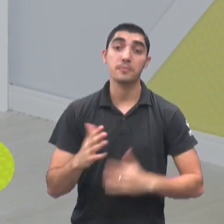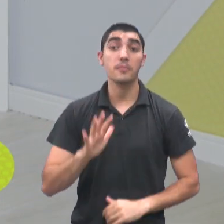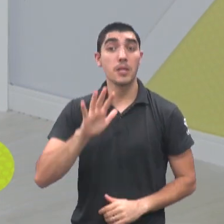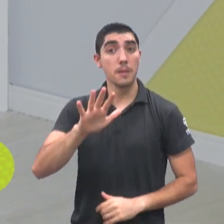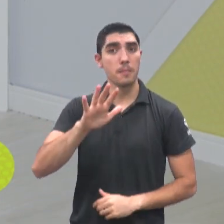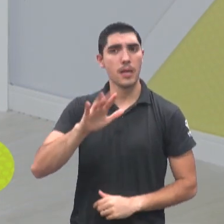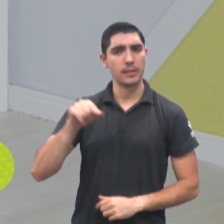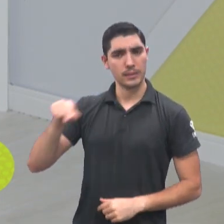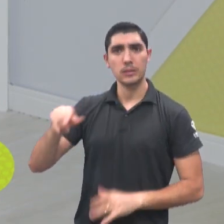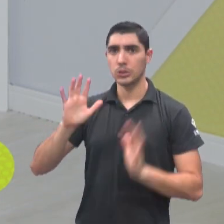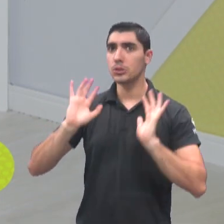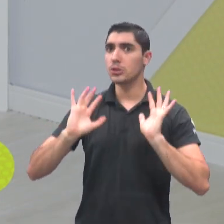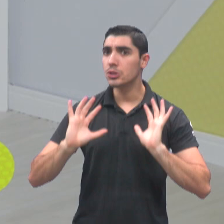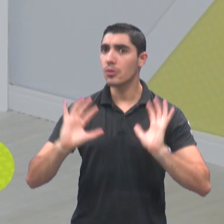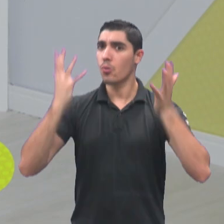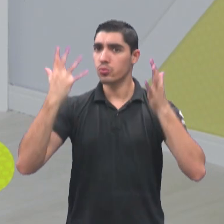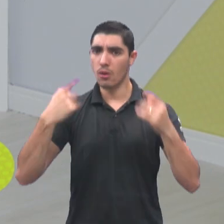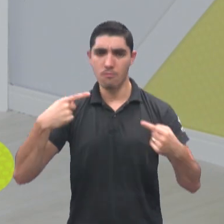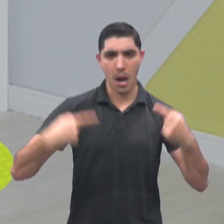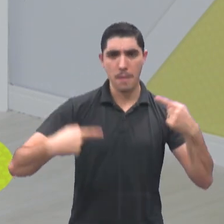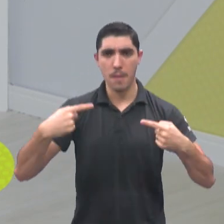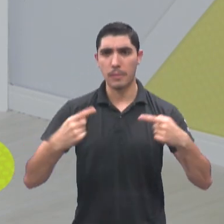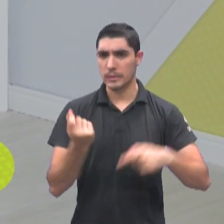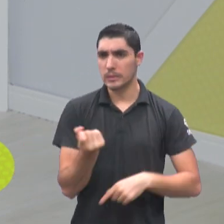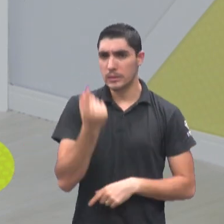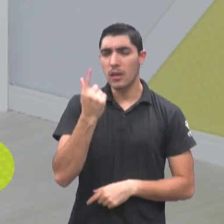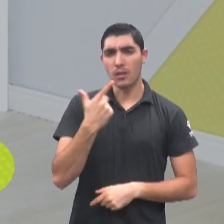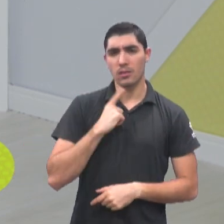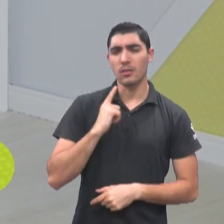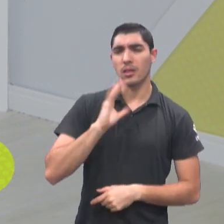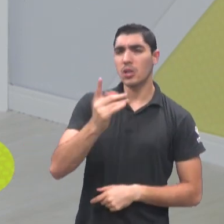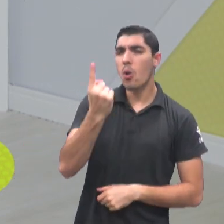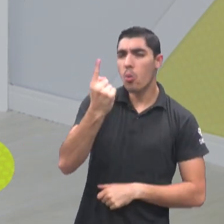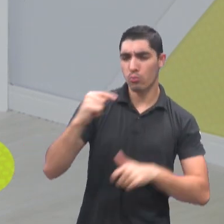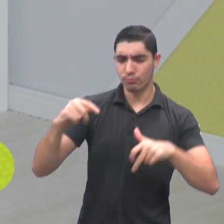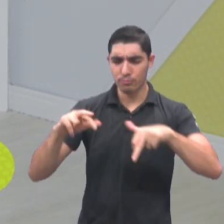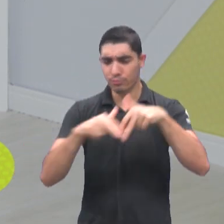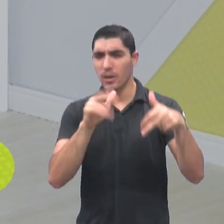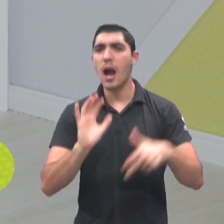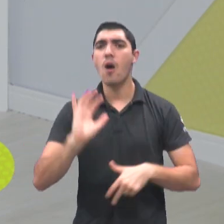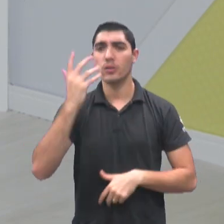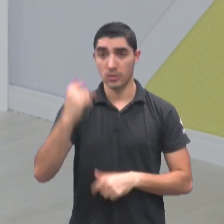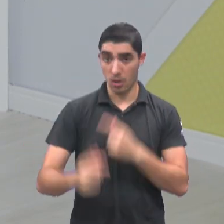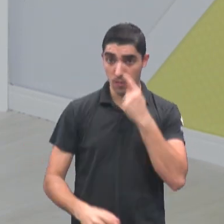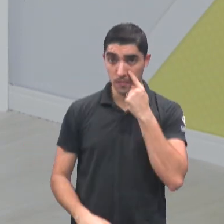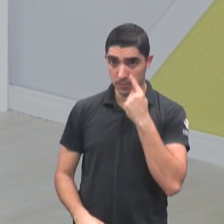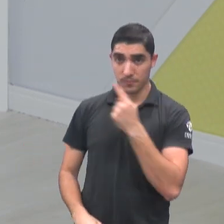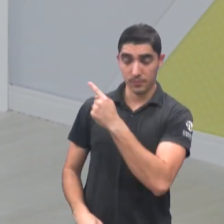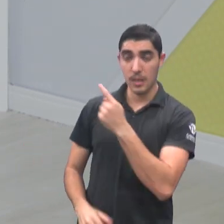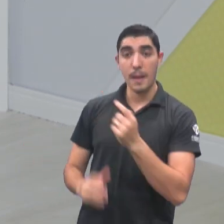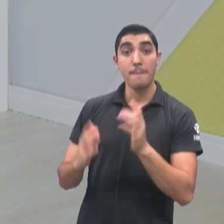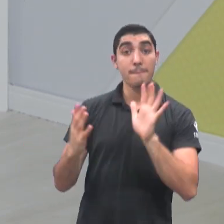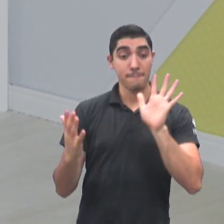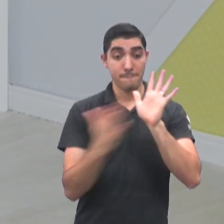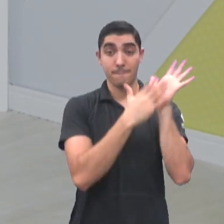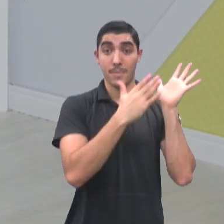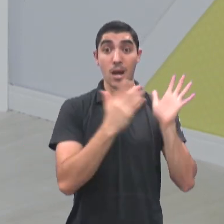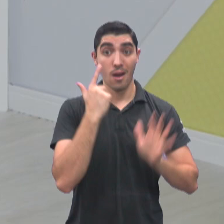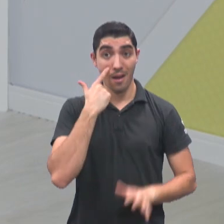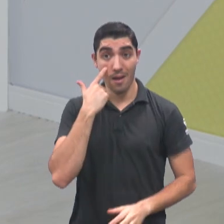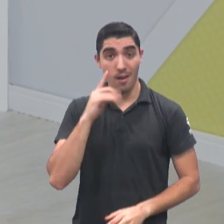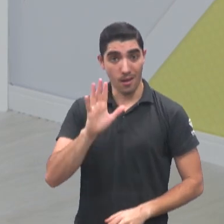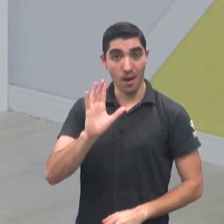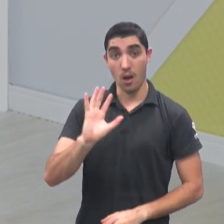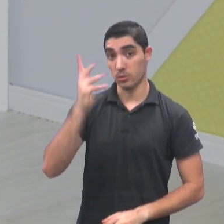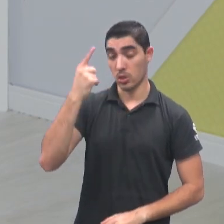lances polêmicos durante a partida, teve até um que eu nem coloquei nesses melhores momentos. Coloca o primeiro lance, é uma bola na mão, reclamada pelo Augusto Ambrosio, olha só